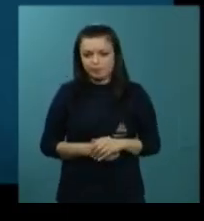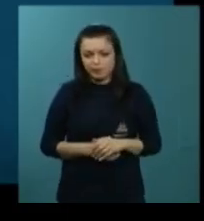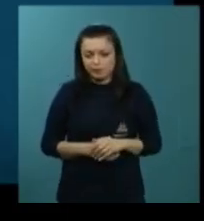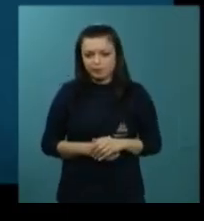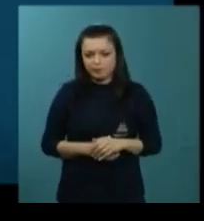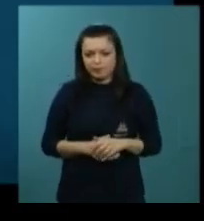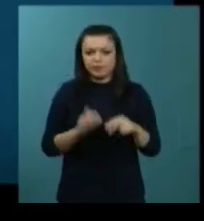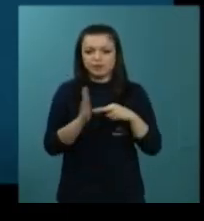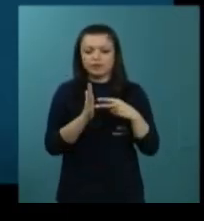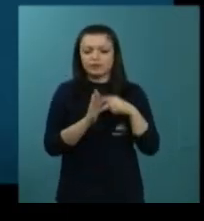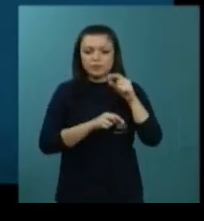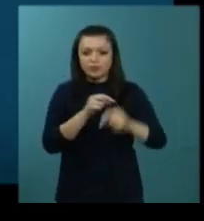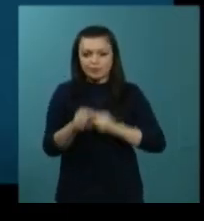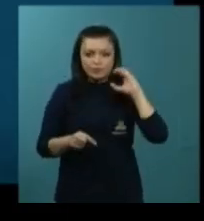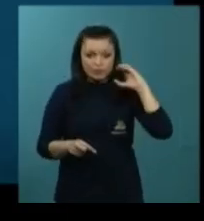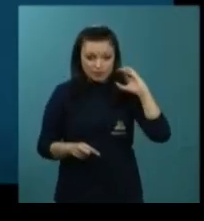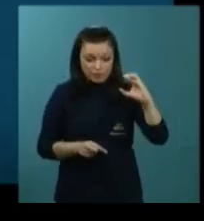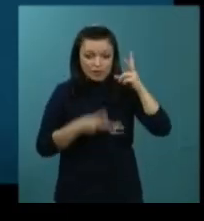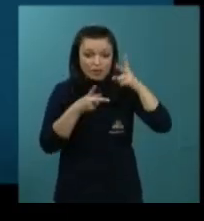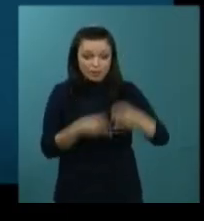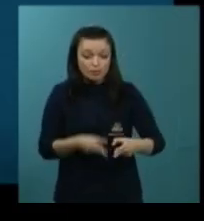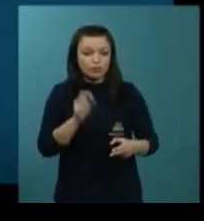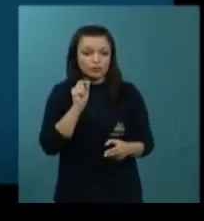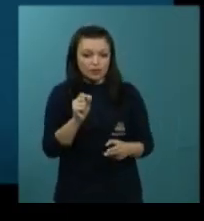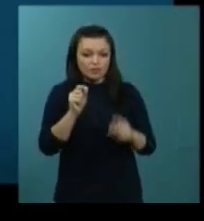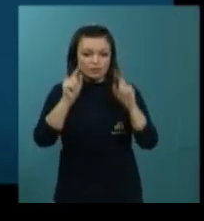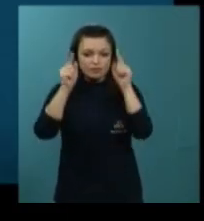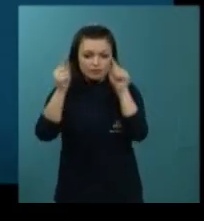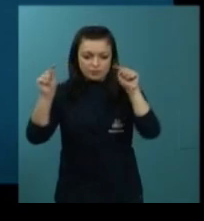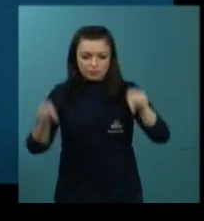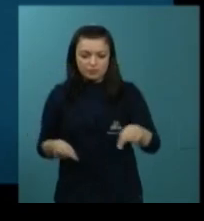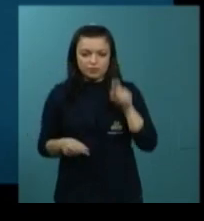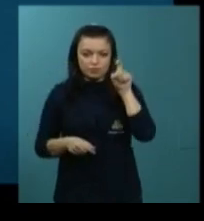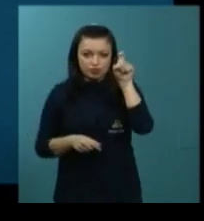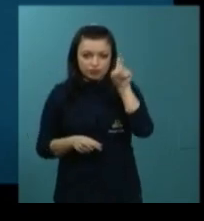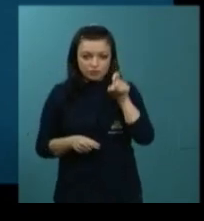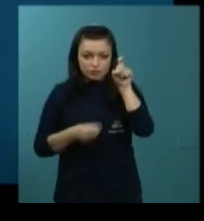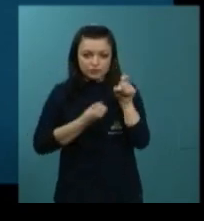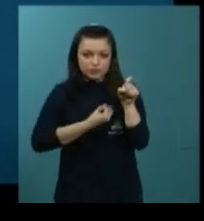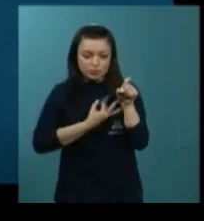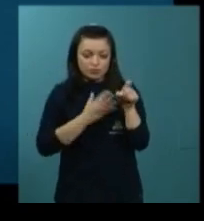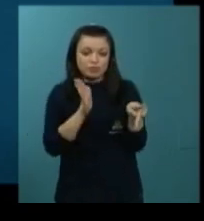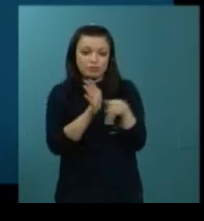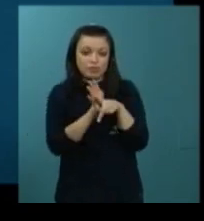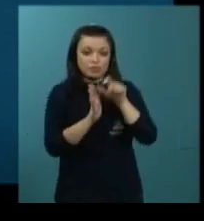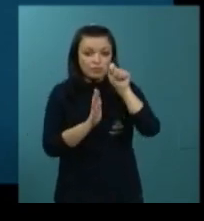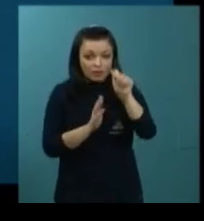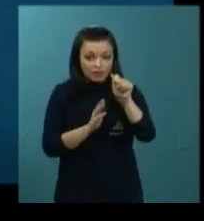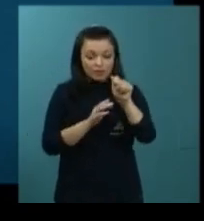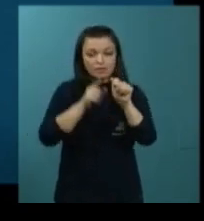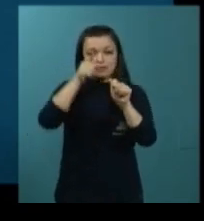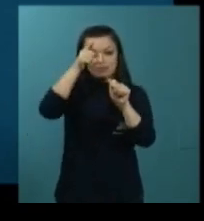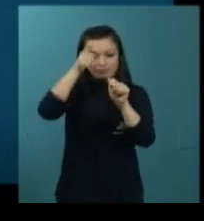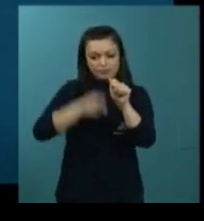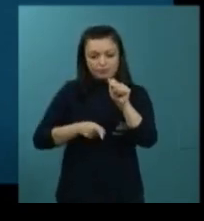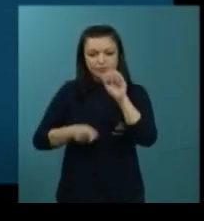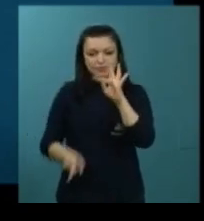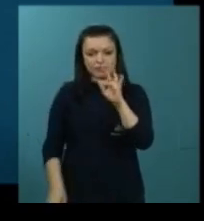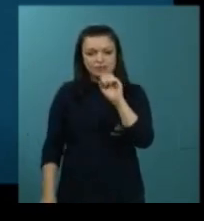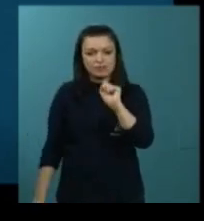o conjunto C é um conjunto dos elementos X que pertencem ao conjunto A,